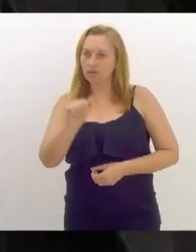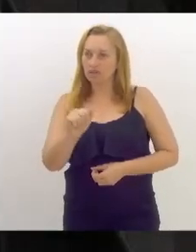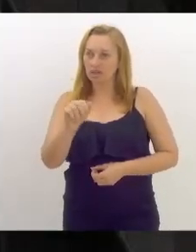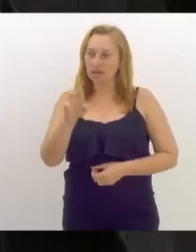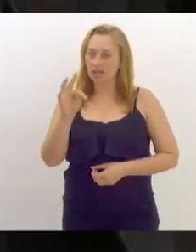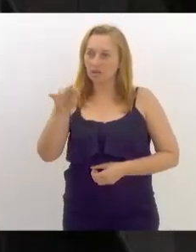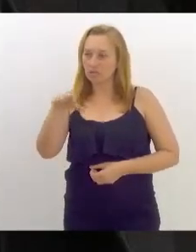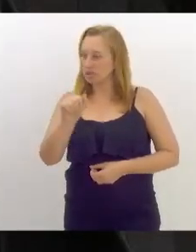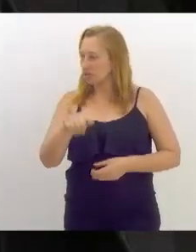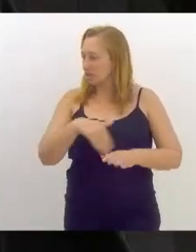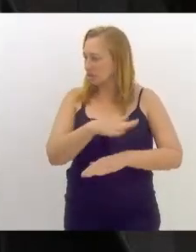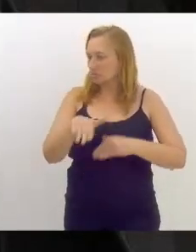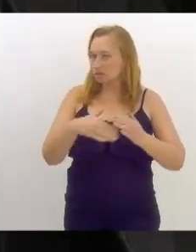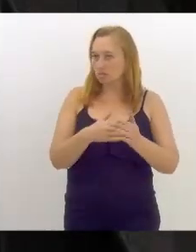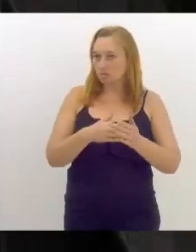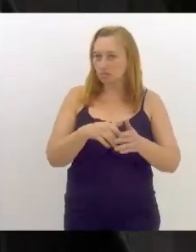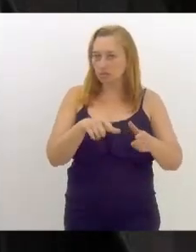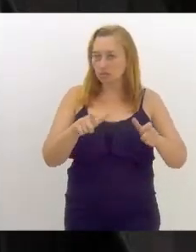Médio Paraíba,